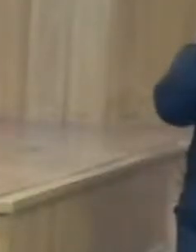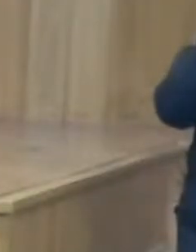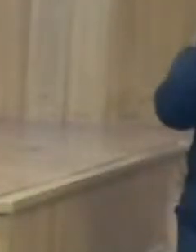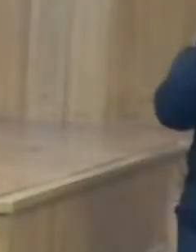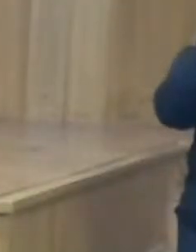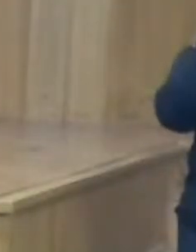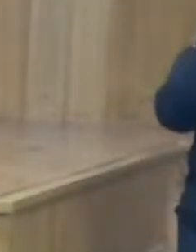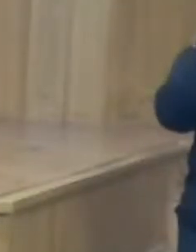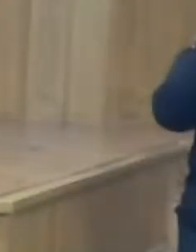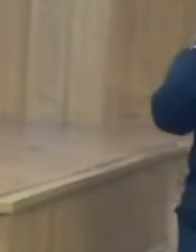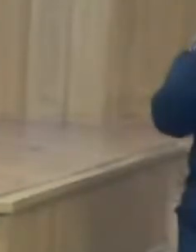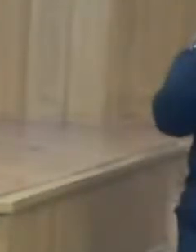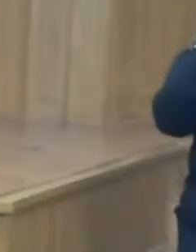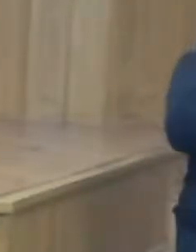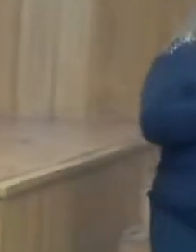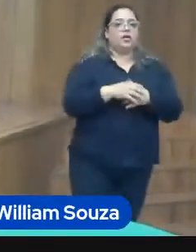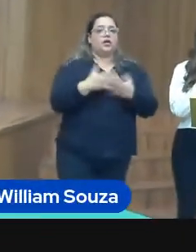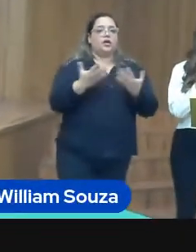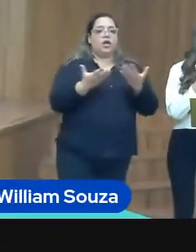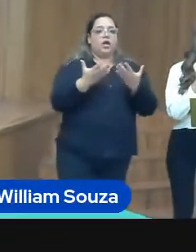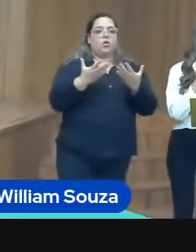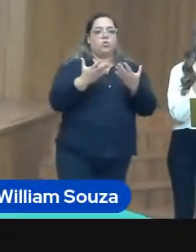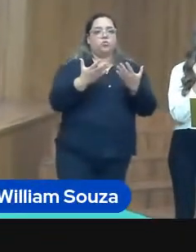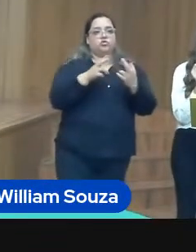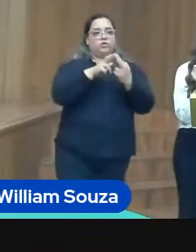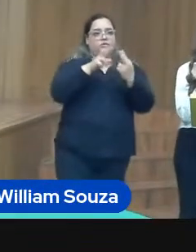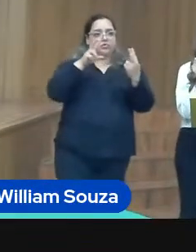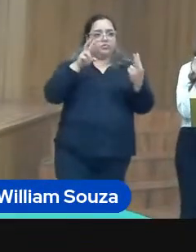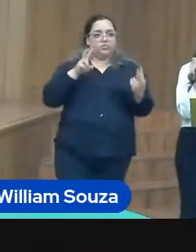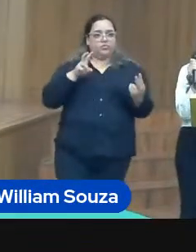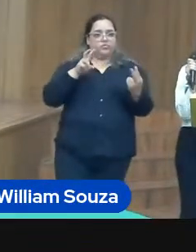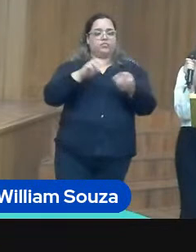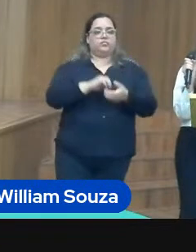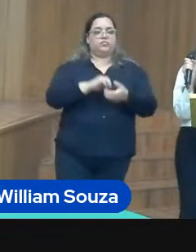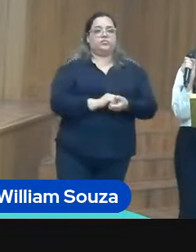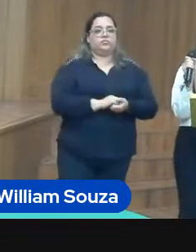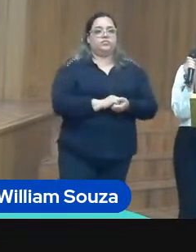se encontra de modo virtual.